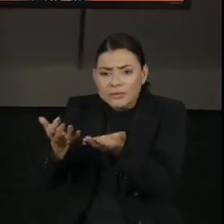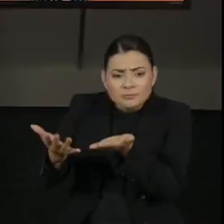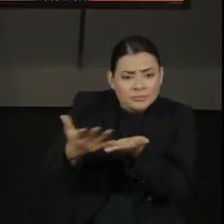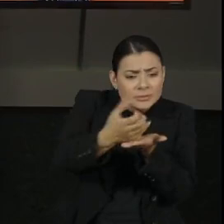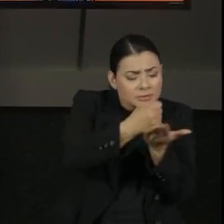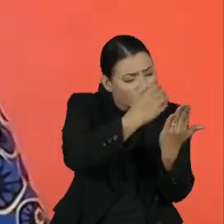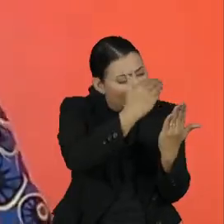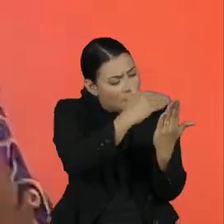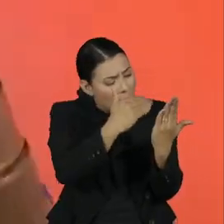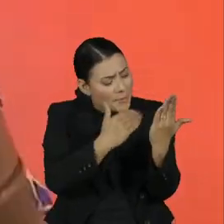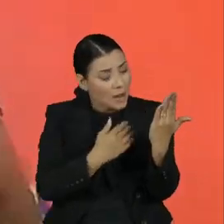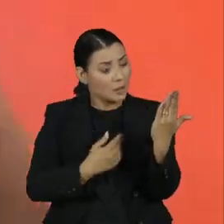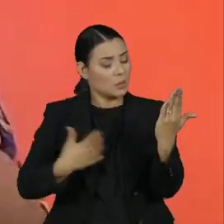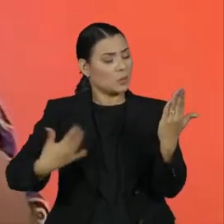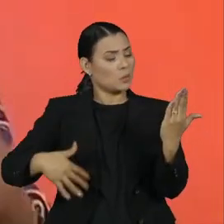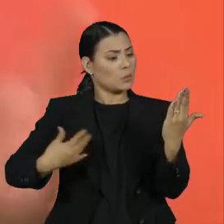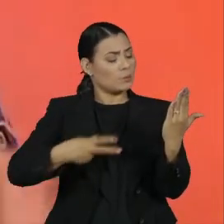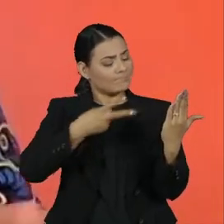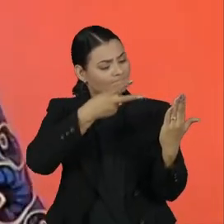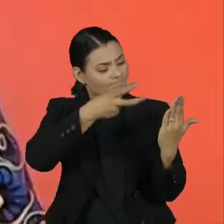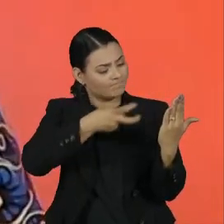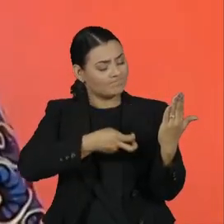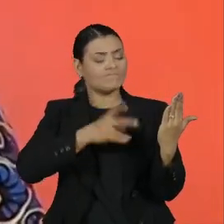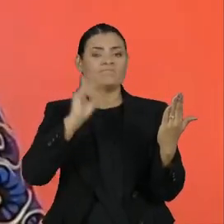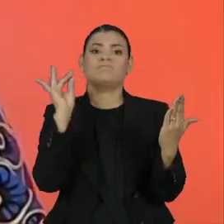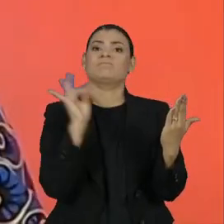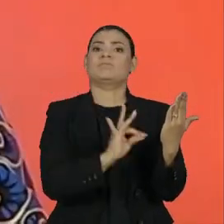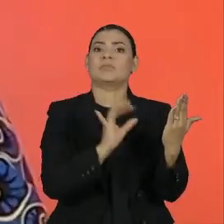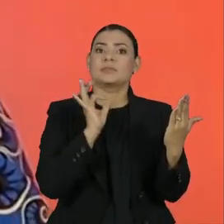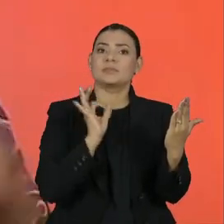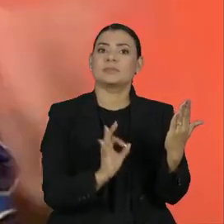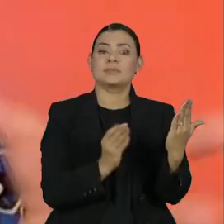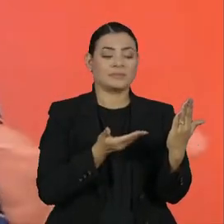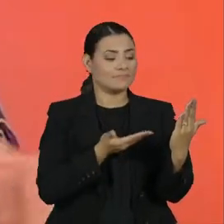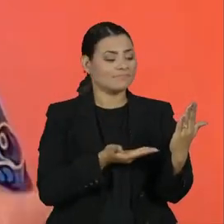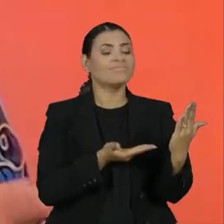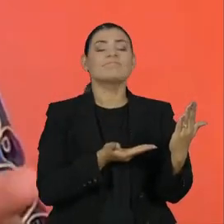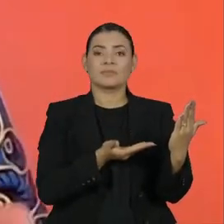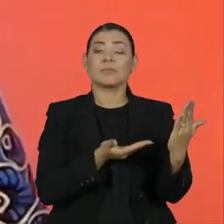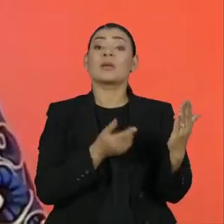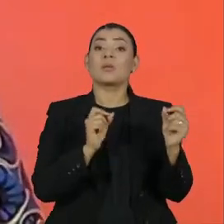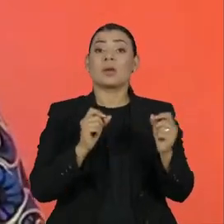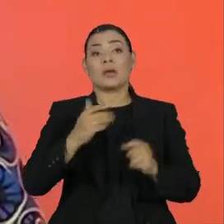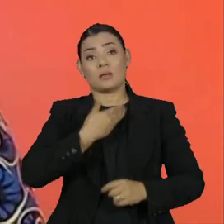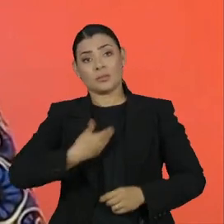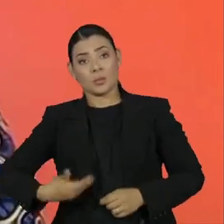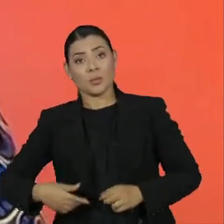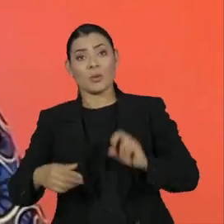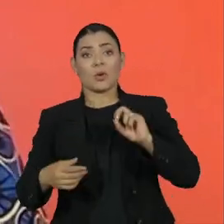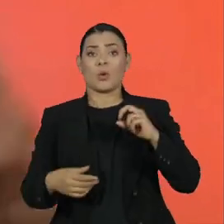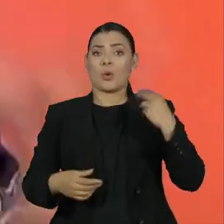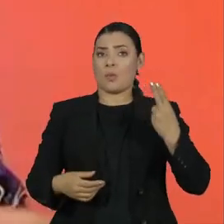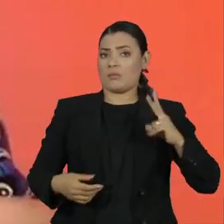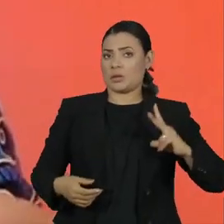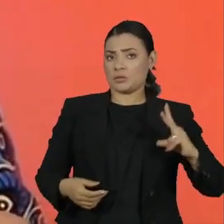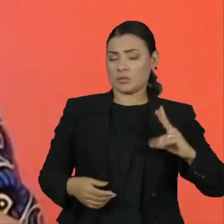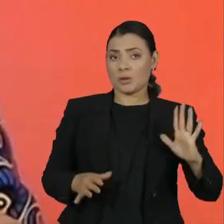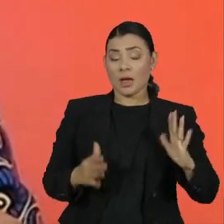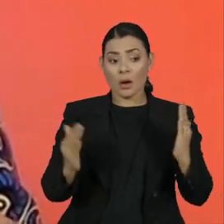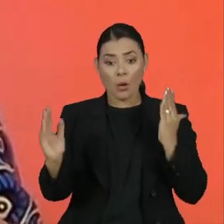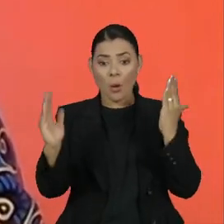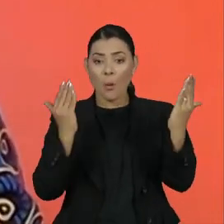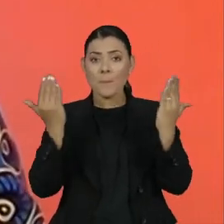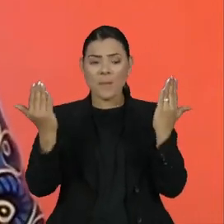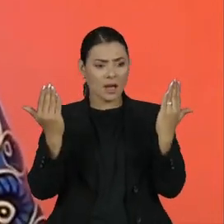esses números, percebe na prática essa realidade, seja no setor público, seja no setor privado, e compara